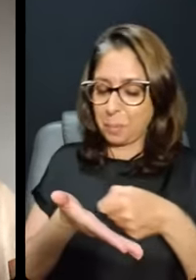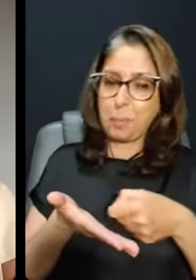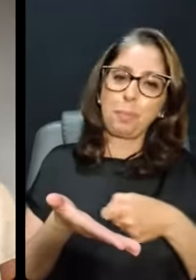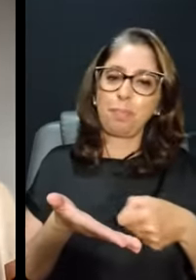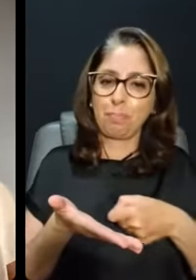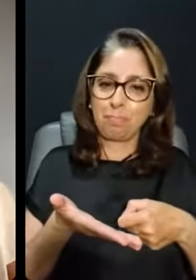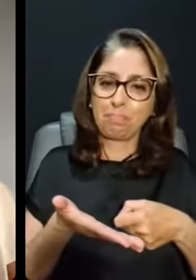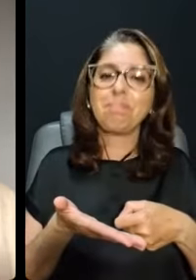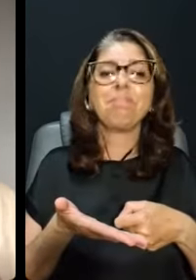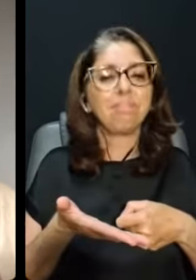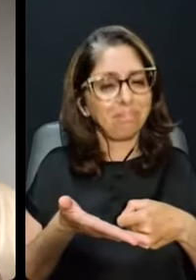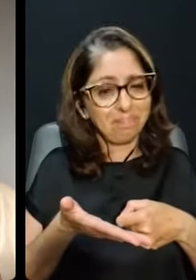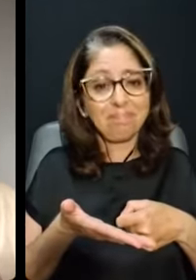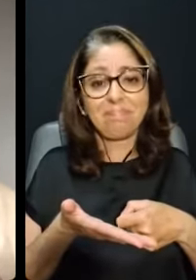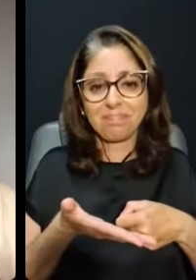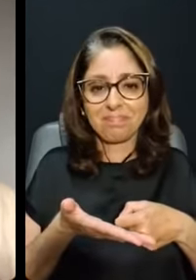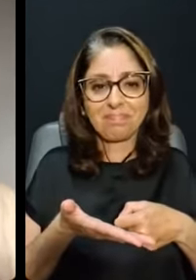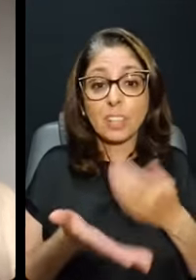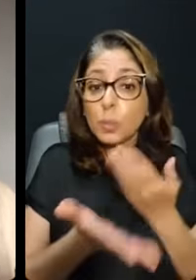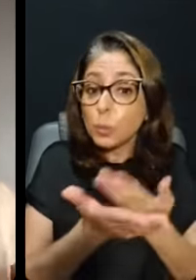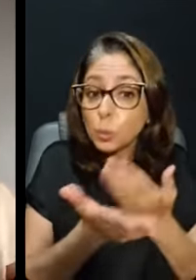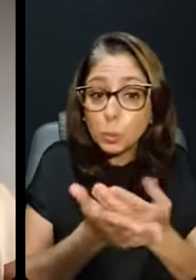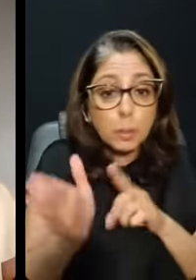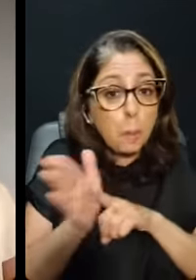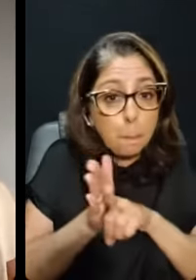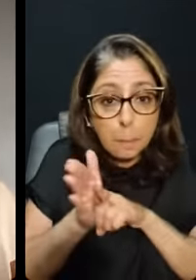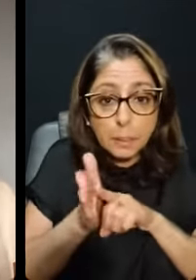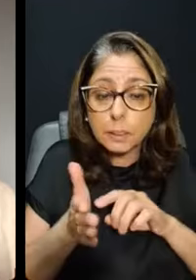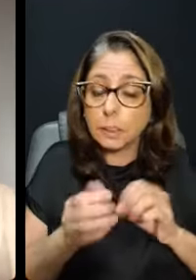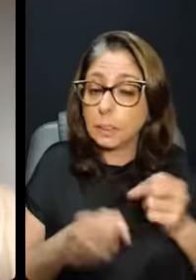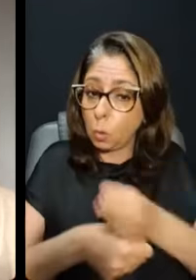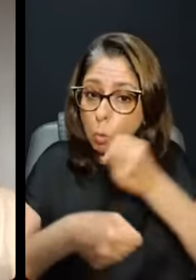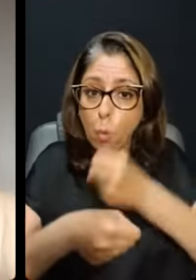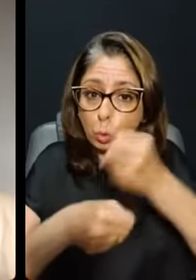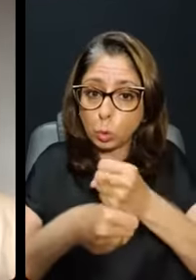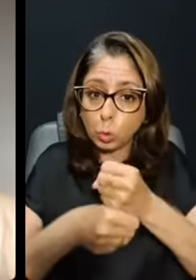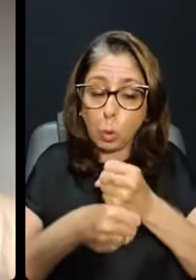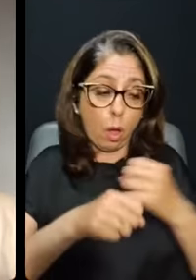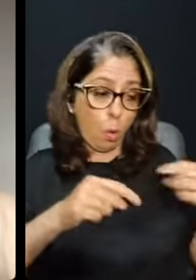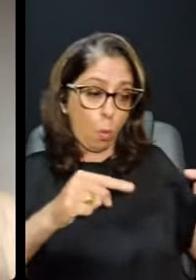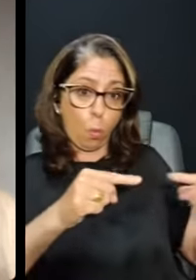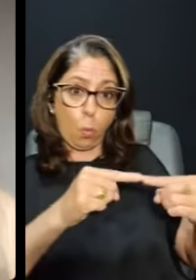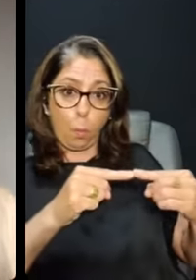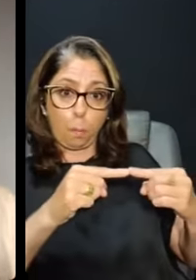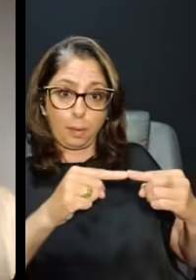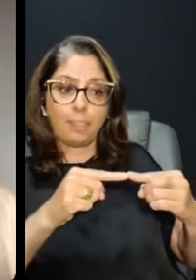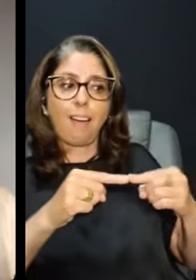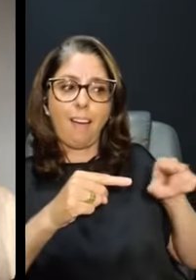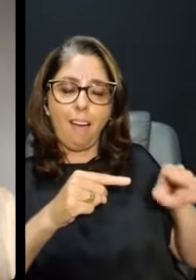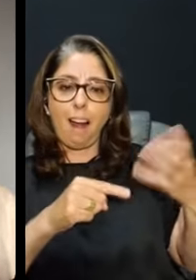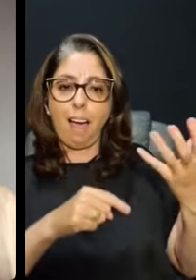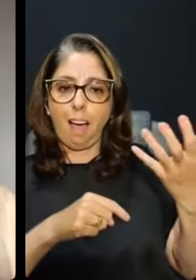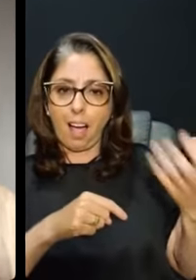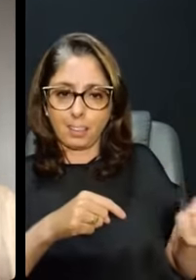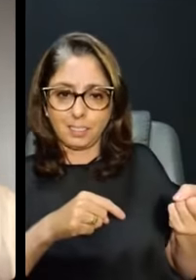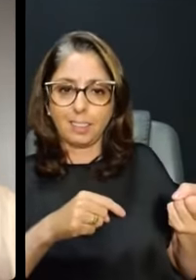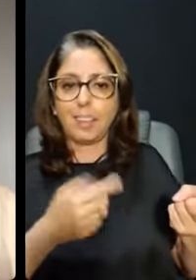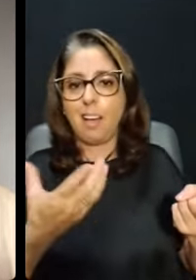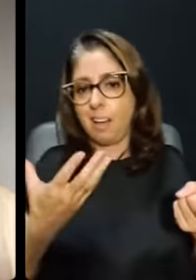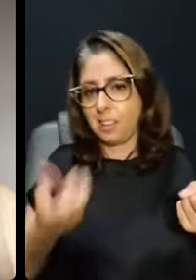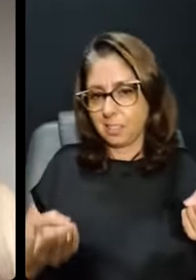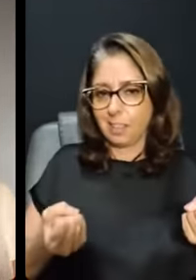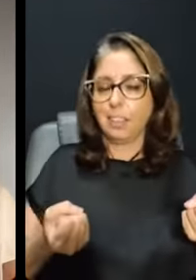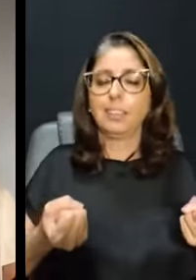assim como outras questões que é uma metodologia de uma forma de atuar. Tem convidados também, então